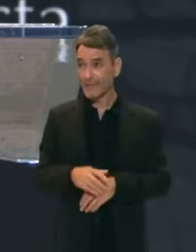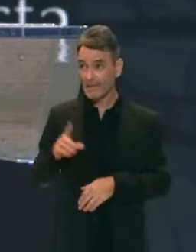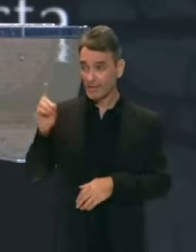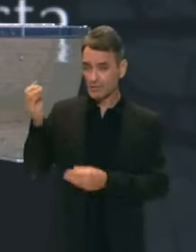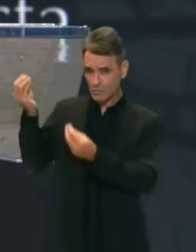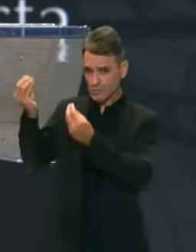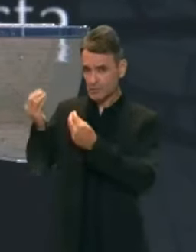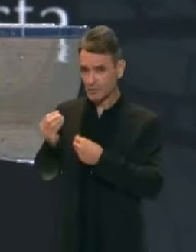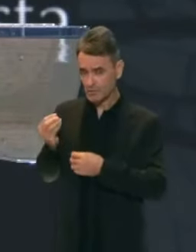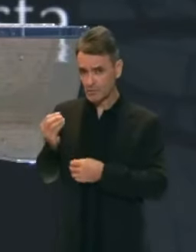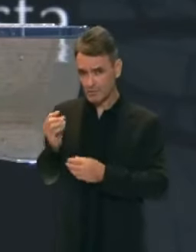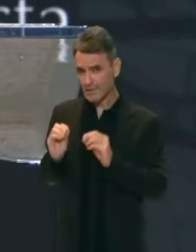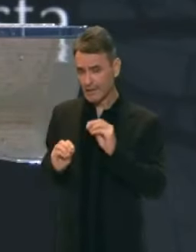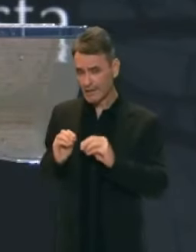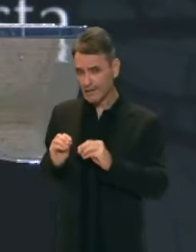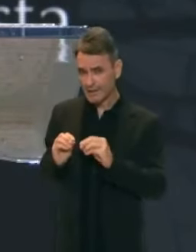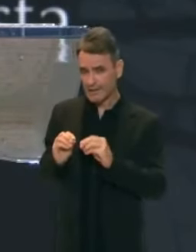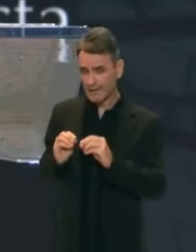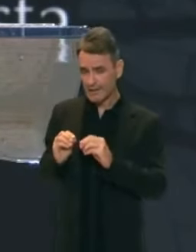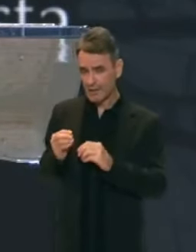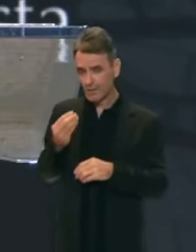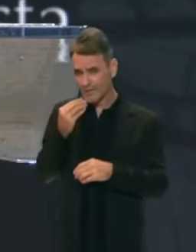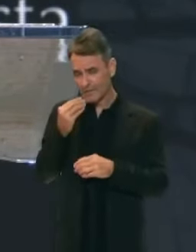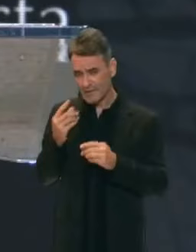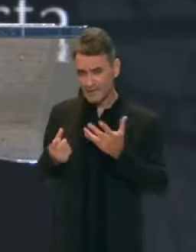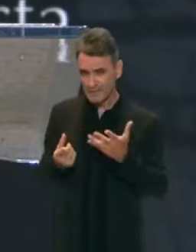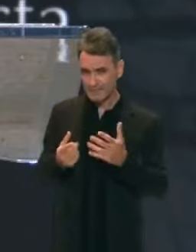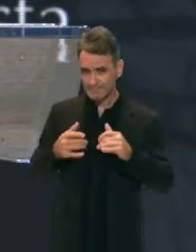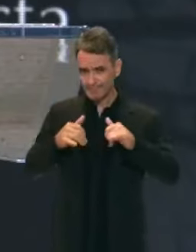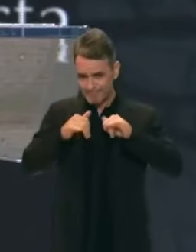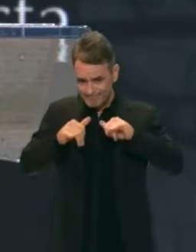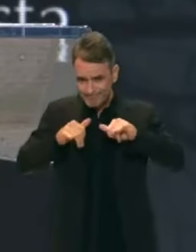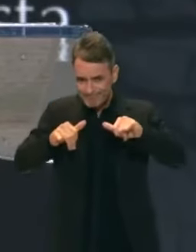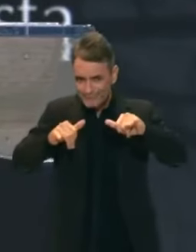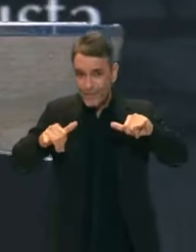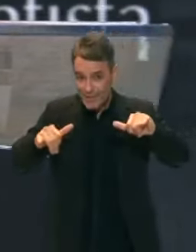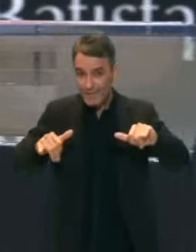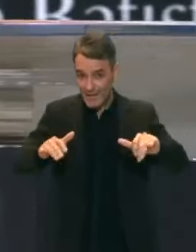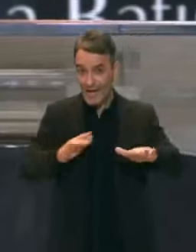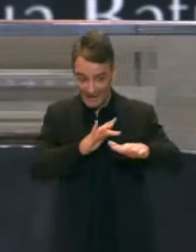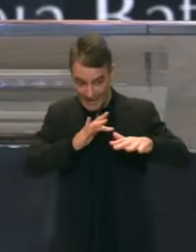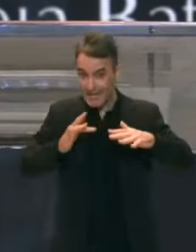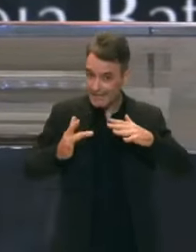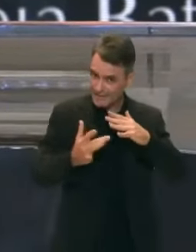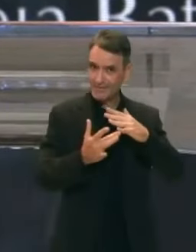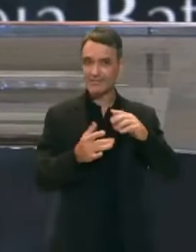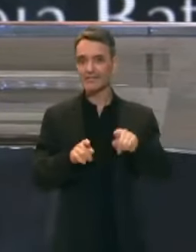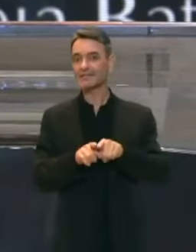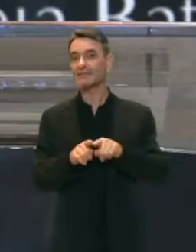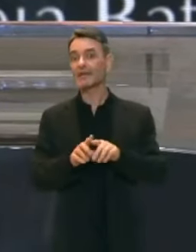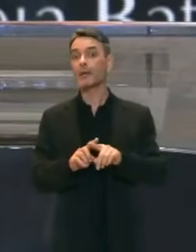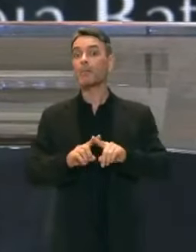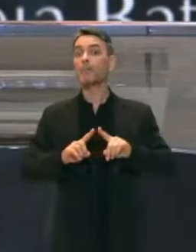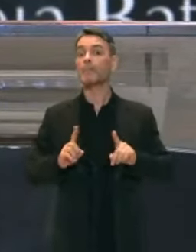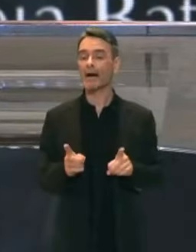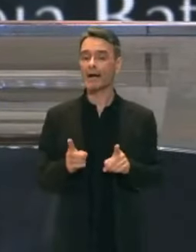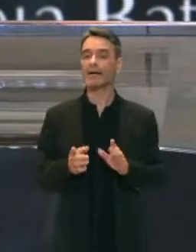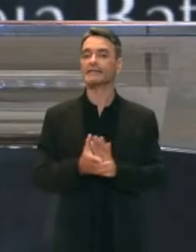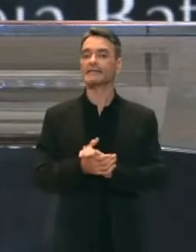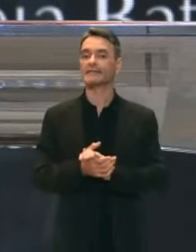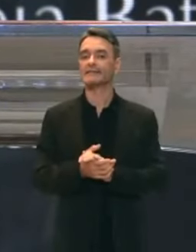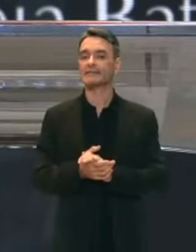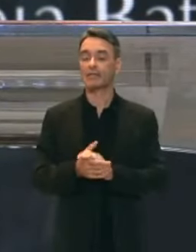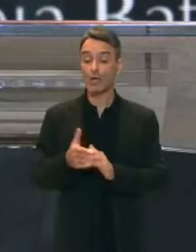poder proclamar nesse ambiente. Mas eu não sei se você sabe também que outros